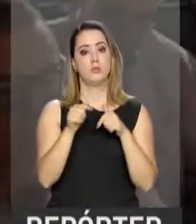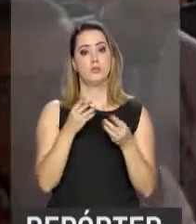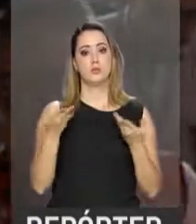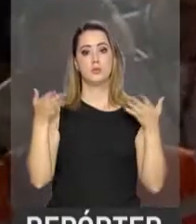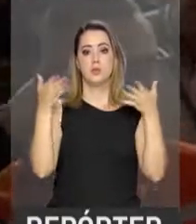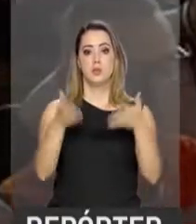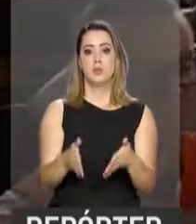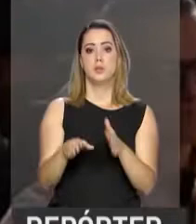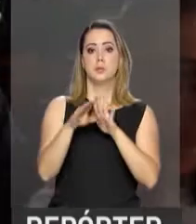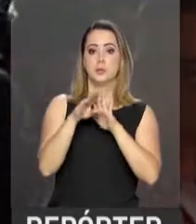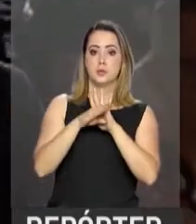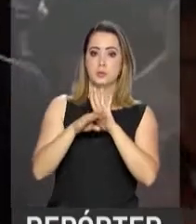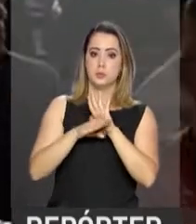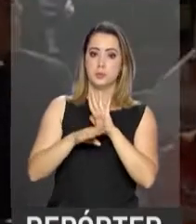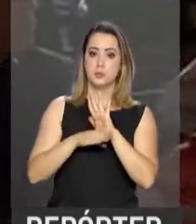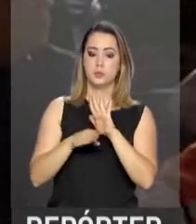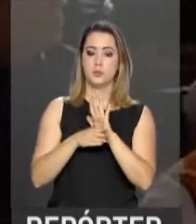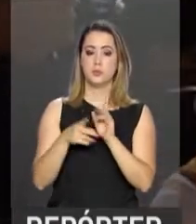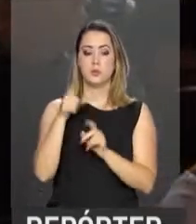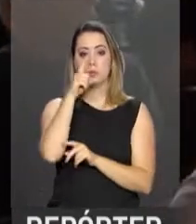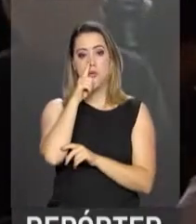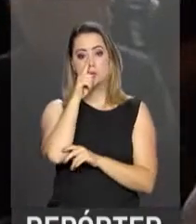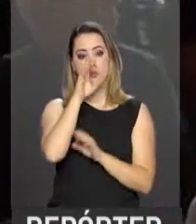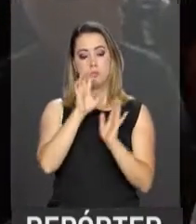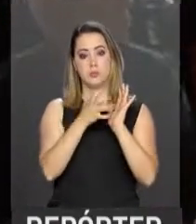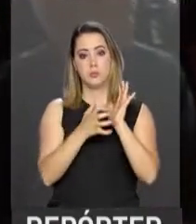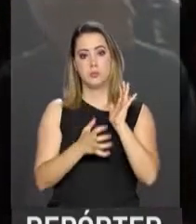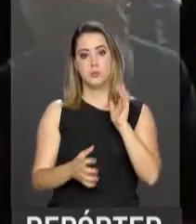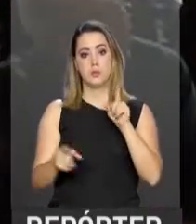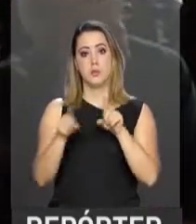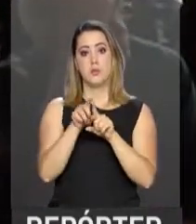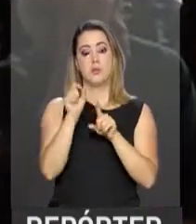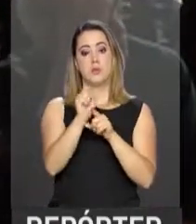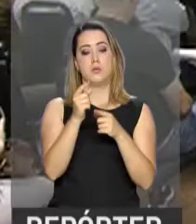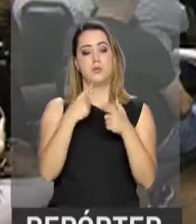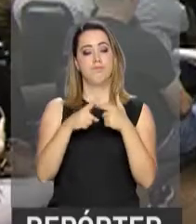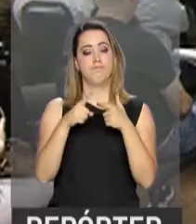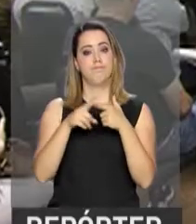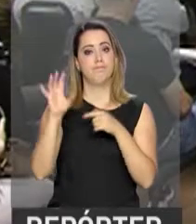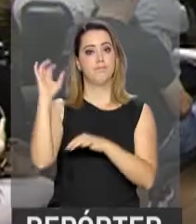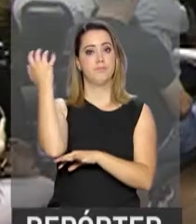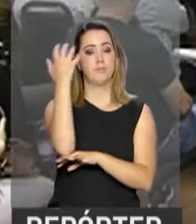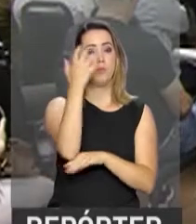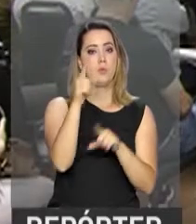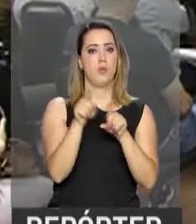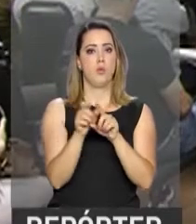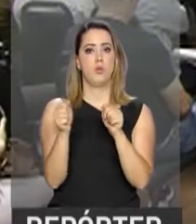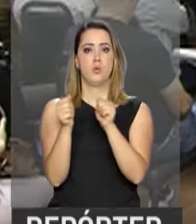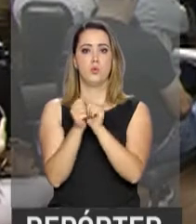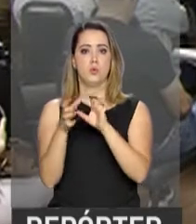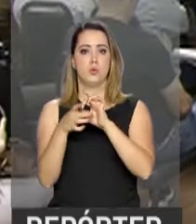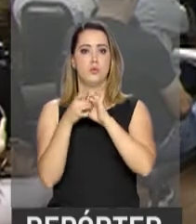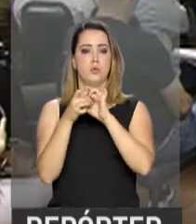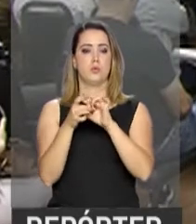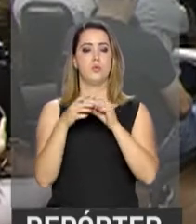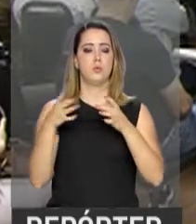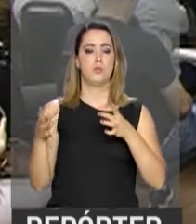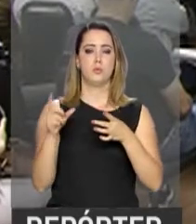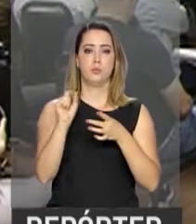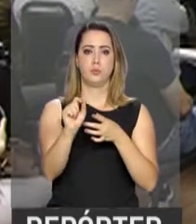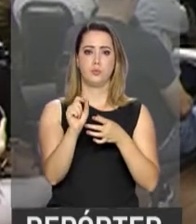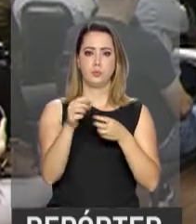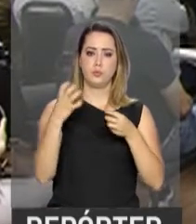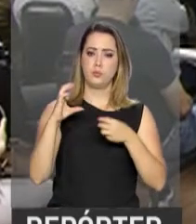parte do projeto de gestão integrada de riscos de desastres naturais diz uma parceria dos ministérios da integração cidades e